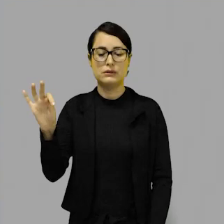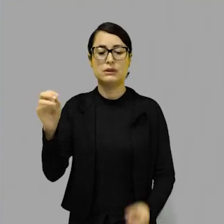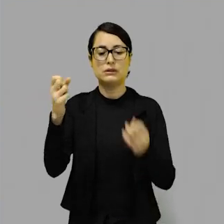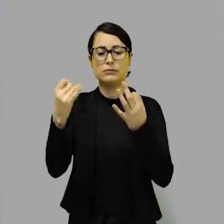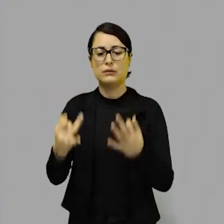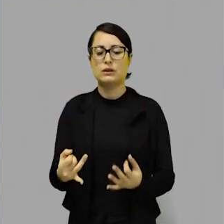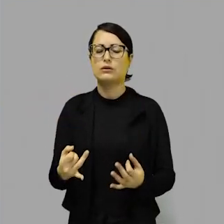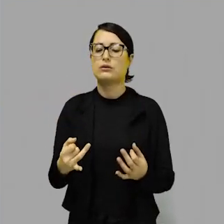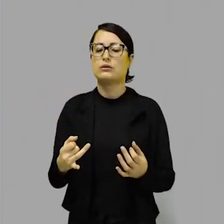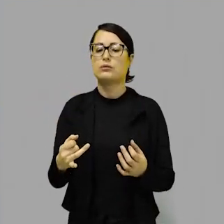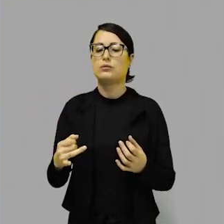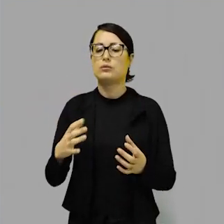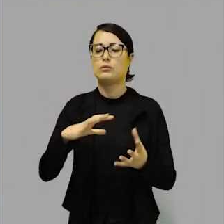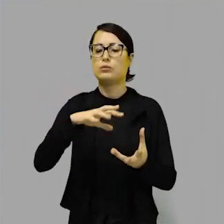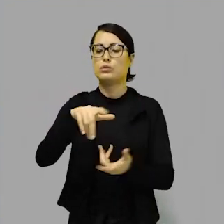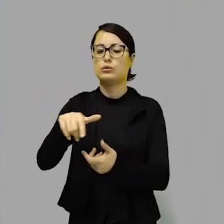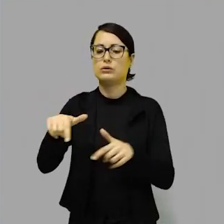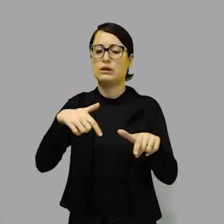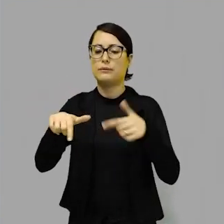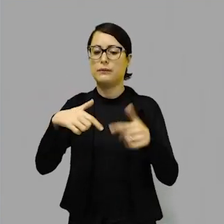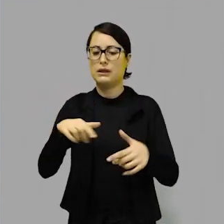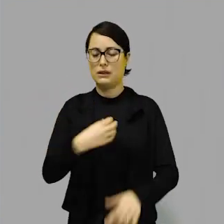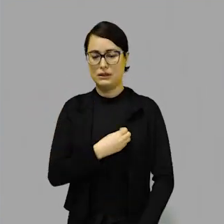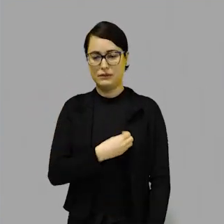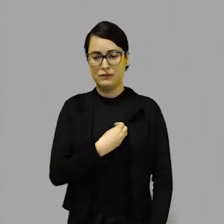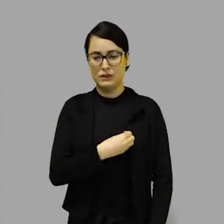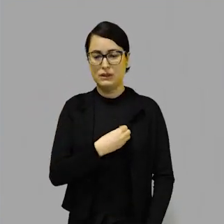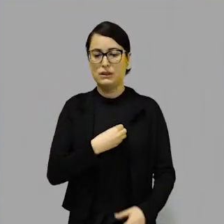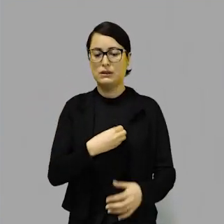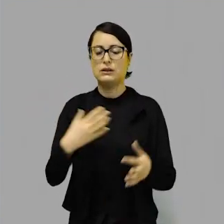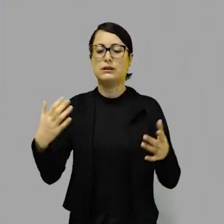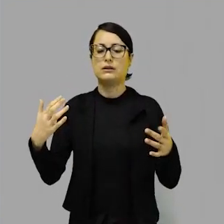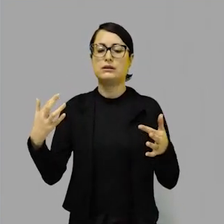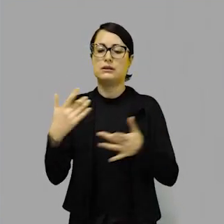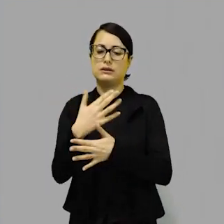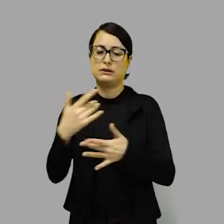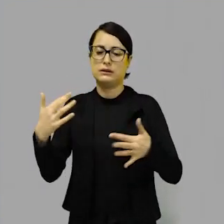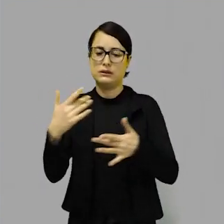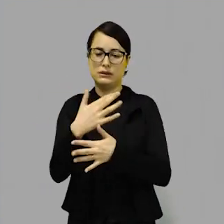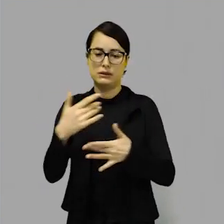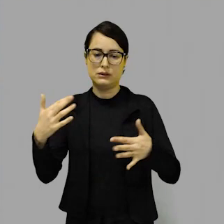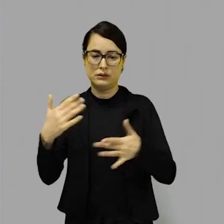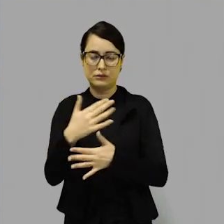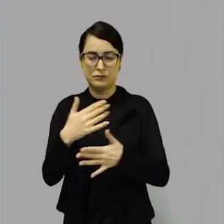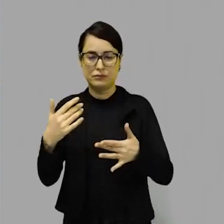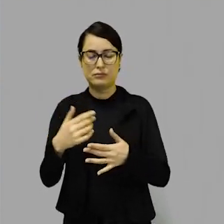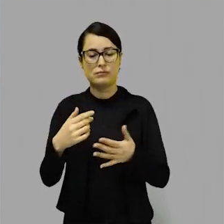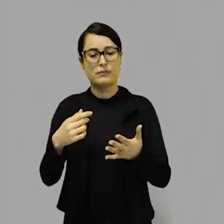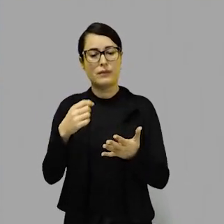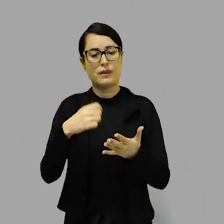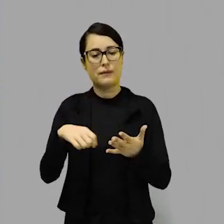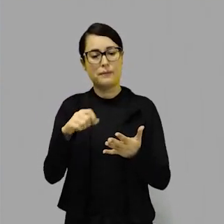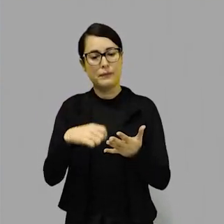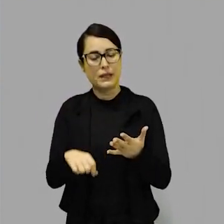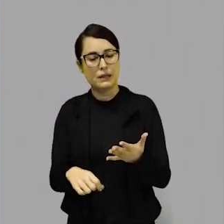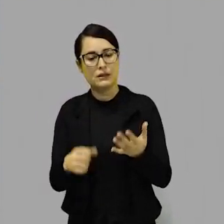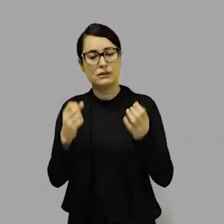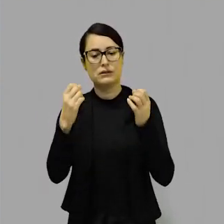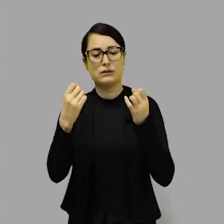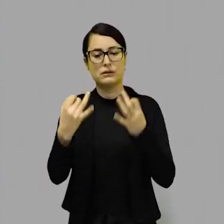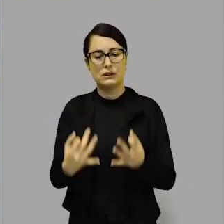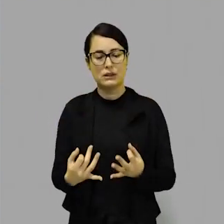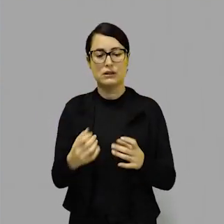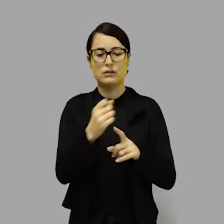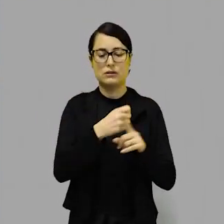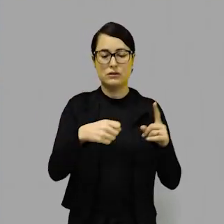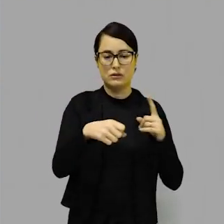trabalho e também a vida nas cidades, a vida urbana, tá? Então, grande parte da obra de Sennett é de sociologia urbana ou de